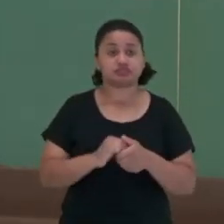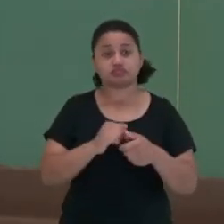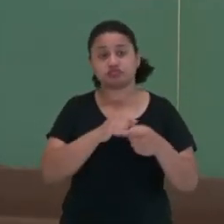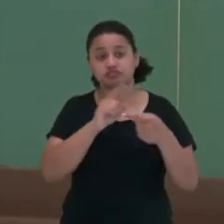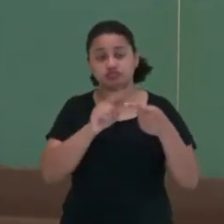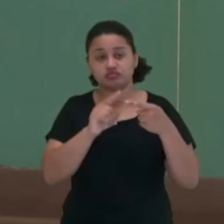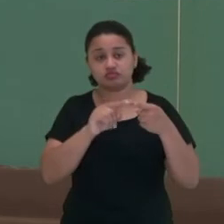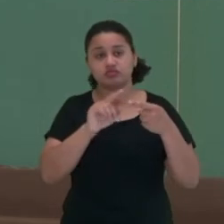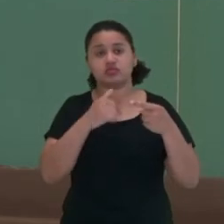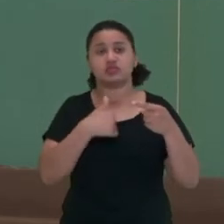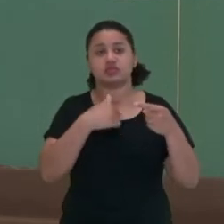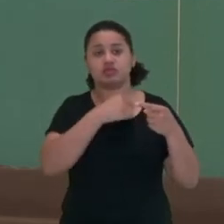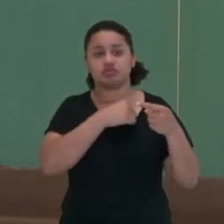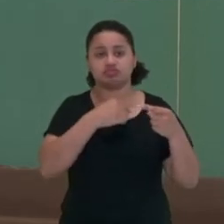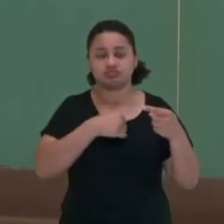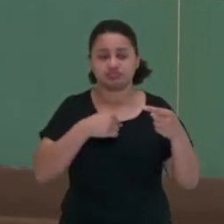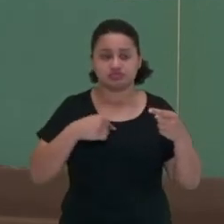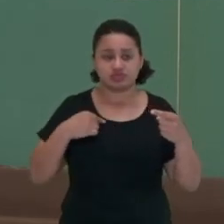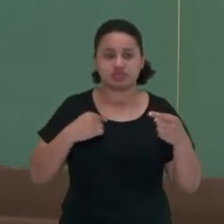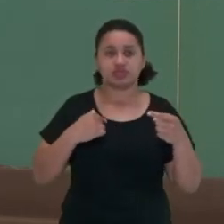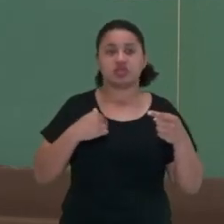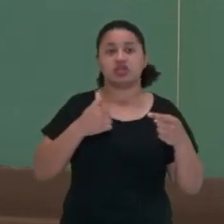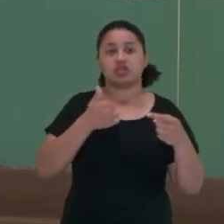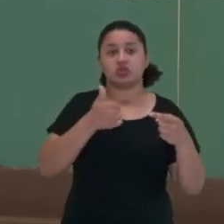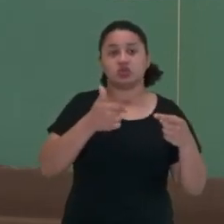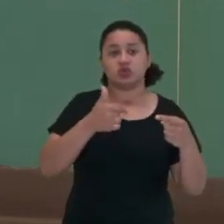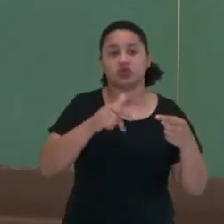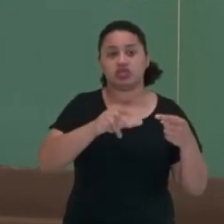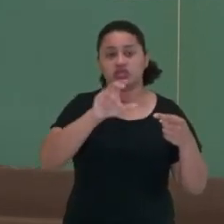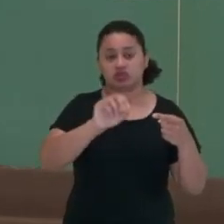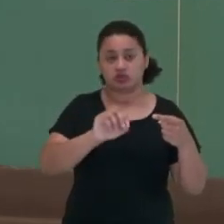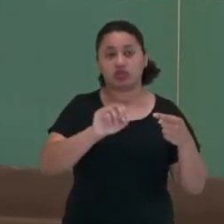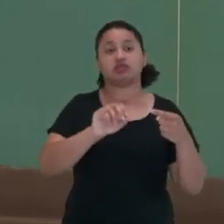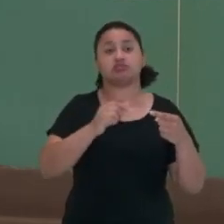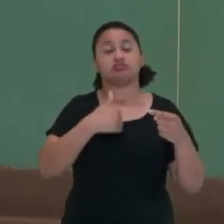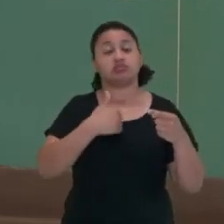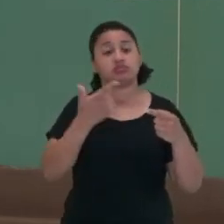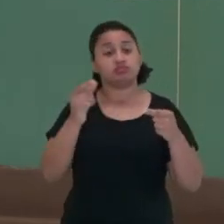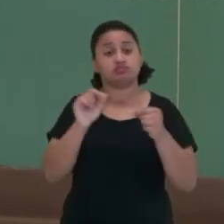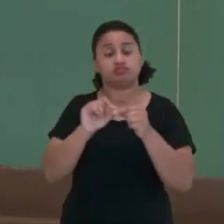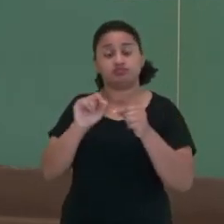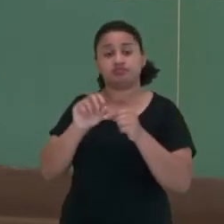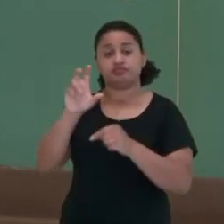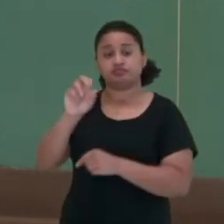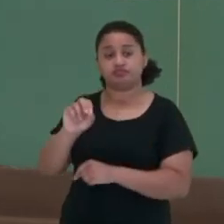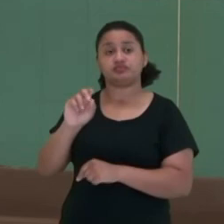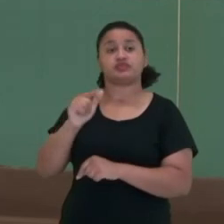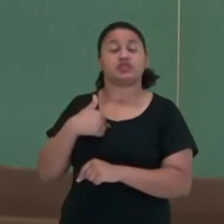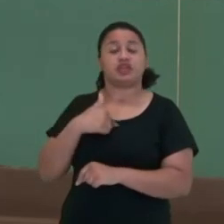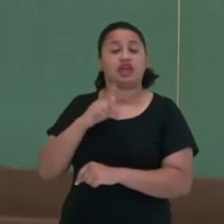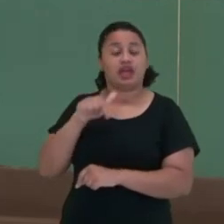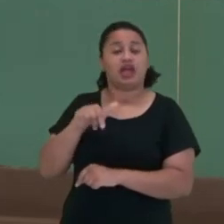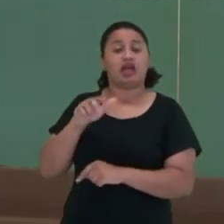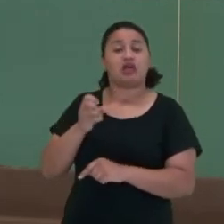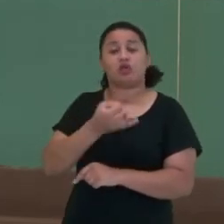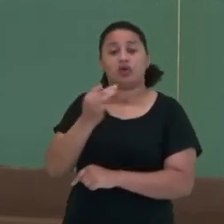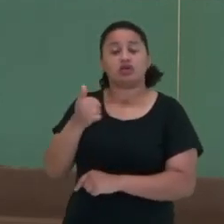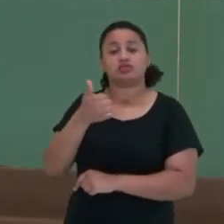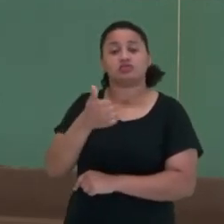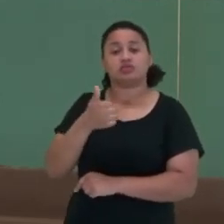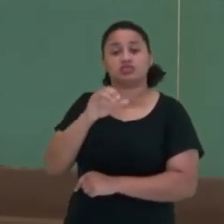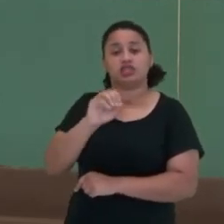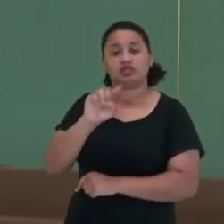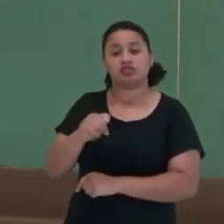2,50. Para fabricar um colar precisa 50 miçangas, ou seja, 50 miçangas corresponde a R$